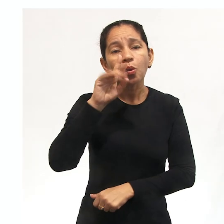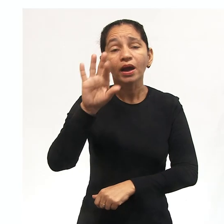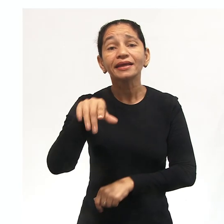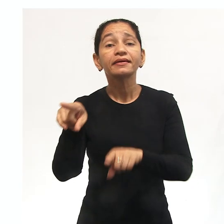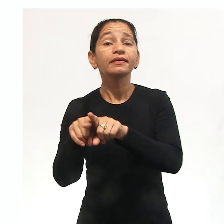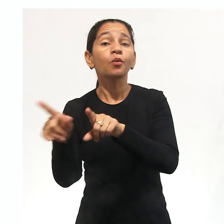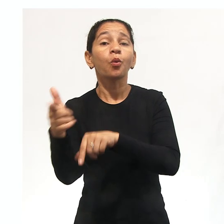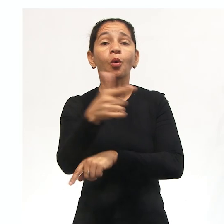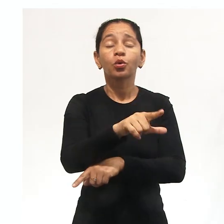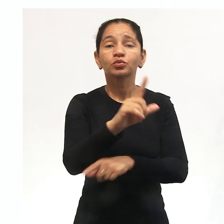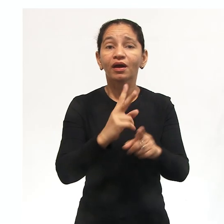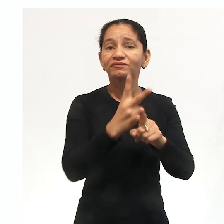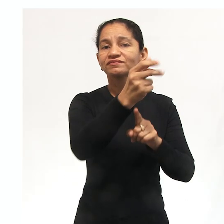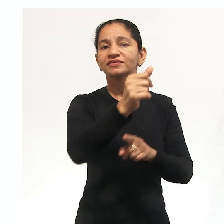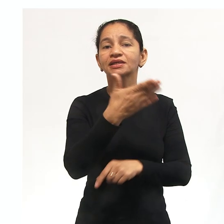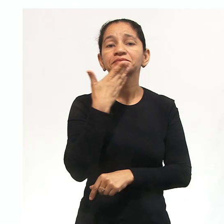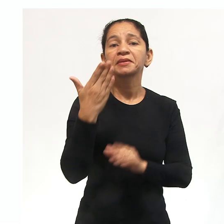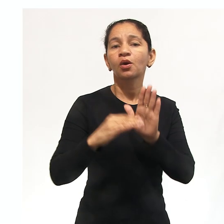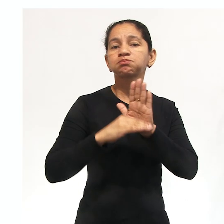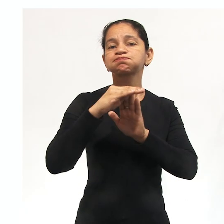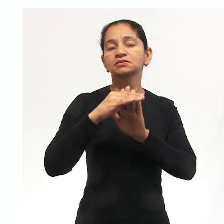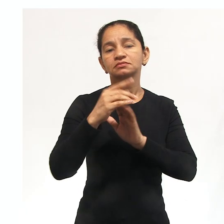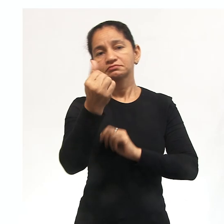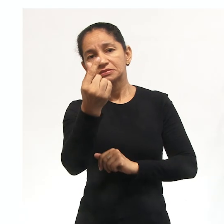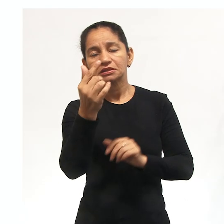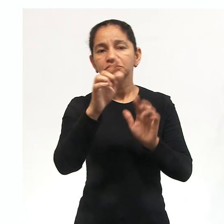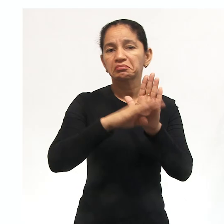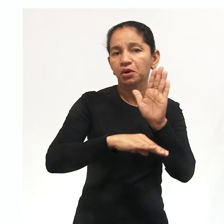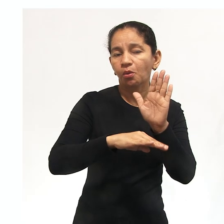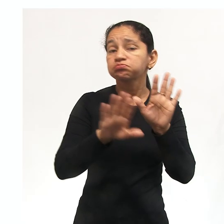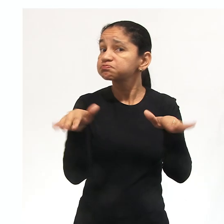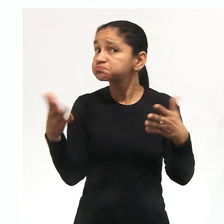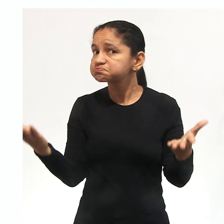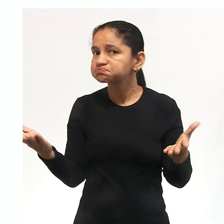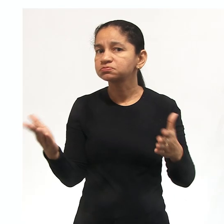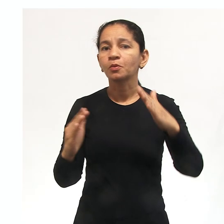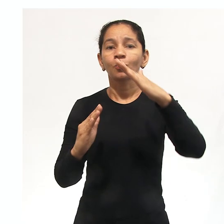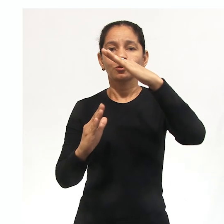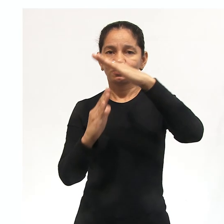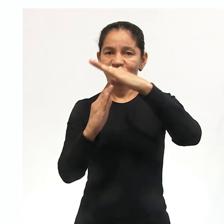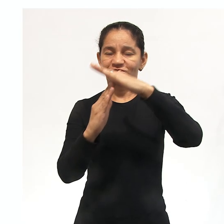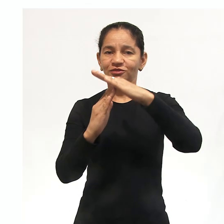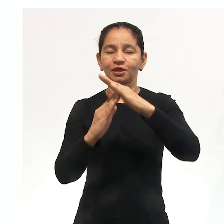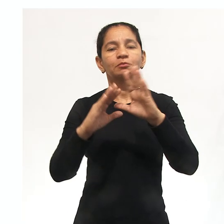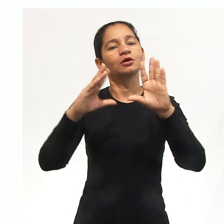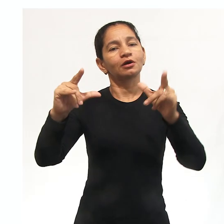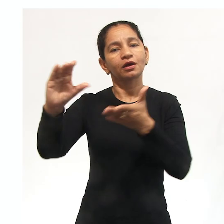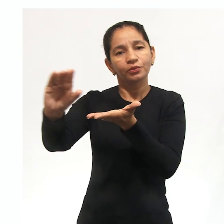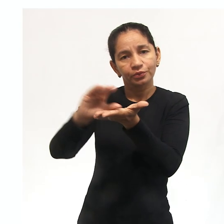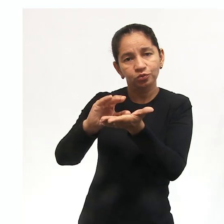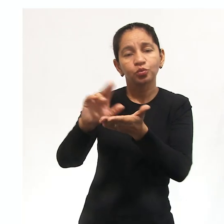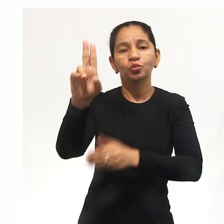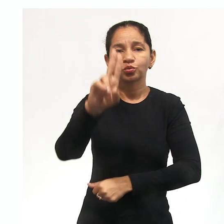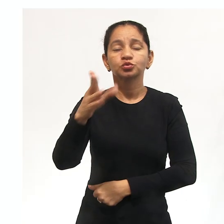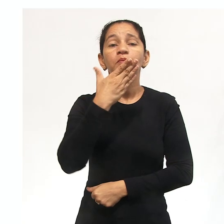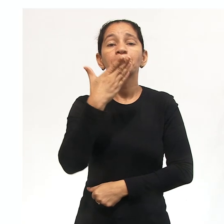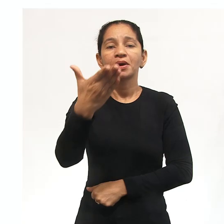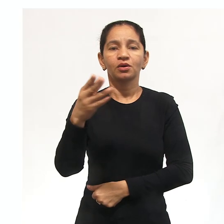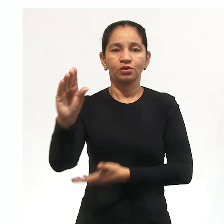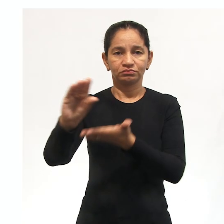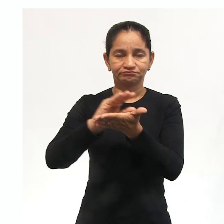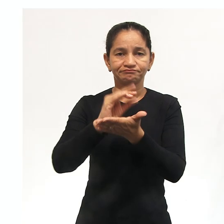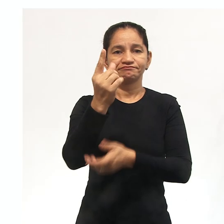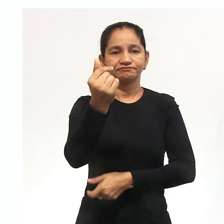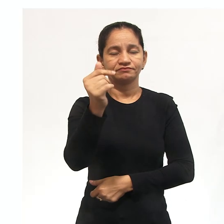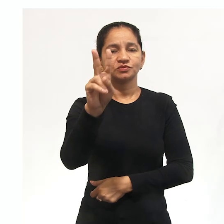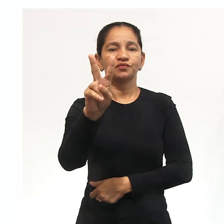vantagens também para o caso aqui do SRP e da ata de registro de preço. O primeiro ponto de vantagem, de fato,